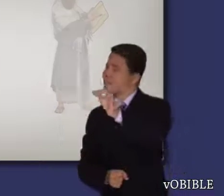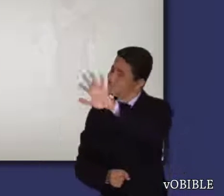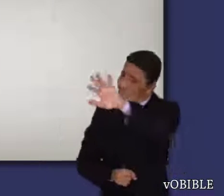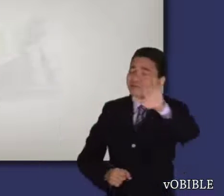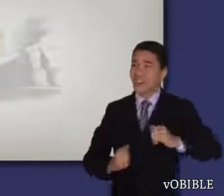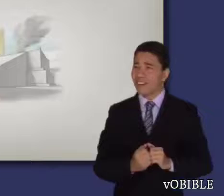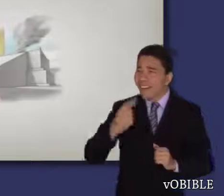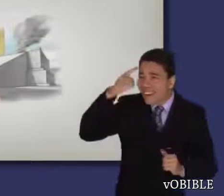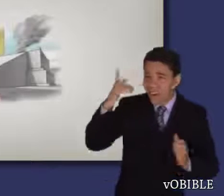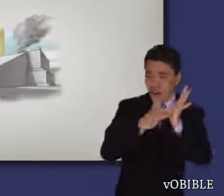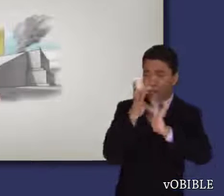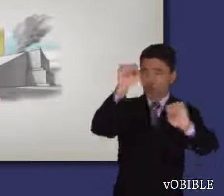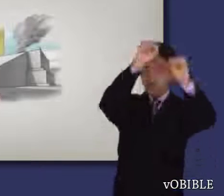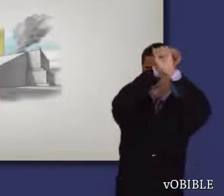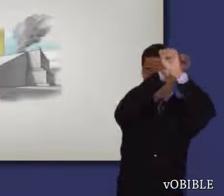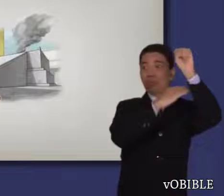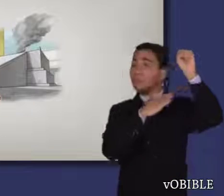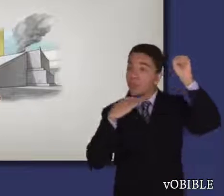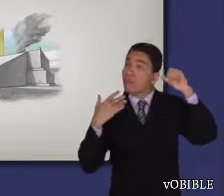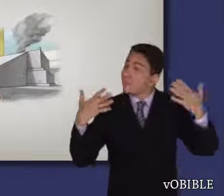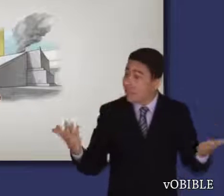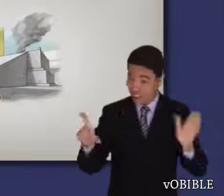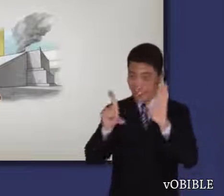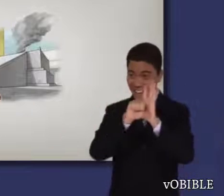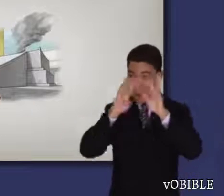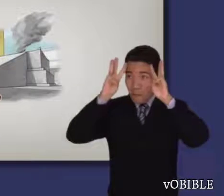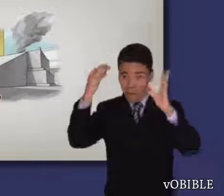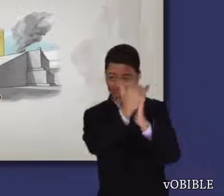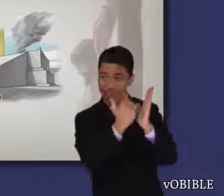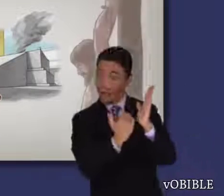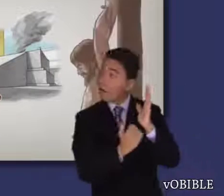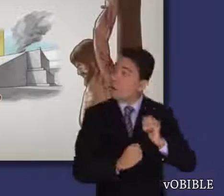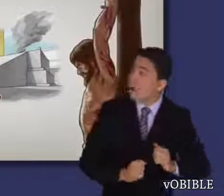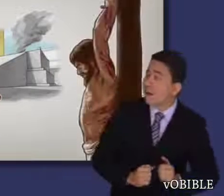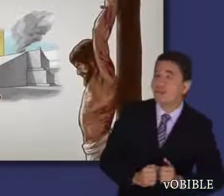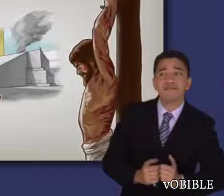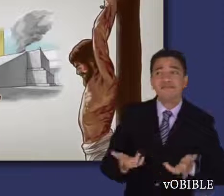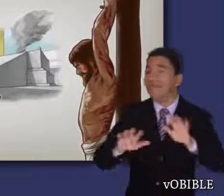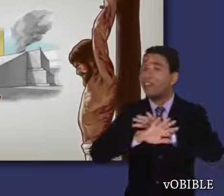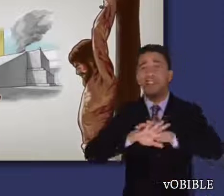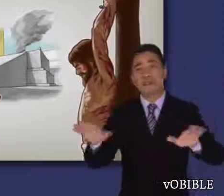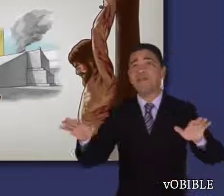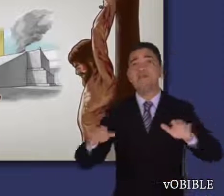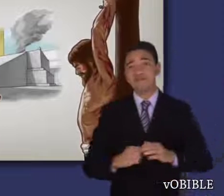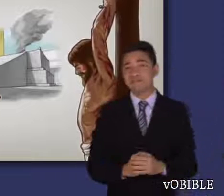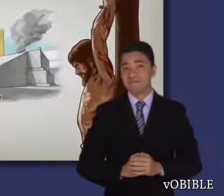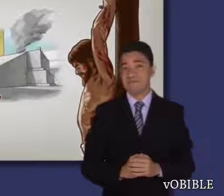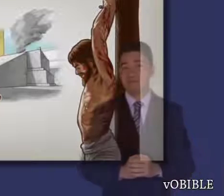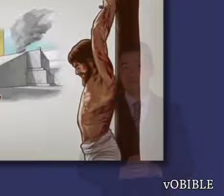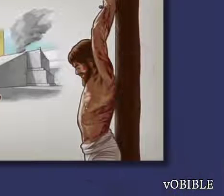mosaica. Paulo explica que a lei mosaica foi cancelada e removida. Deus, por assim dizer, a pregou na